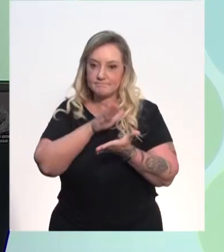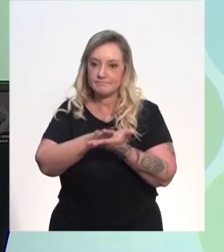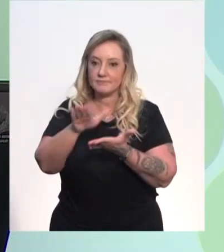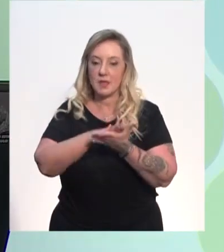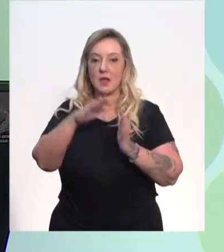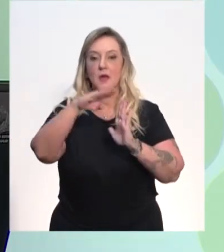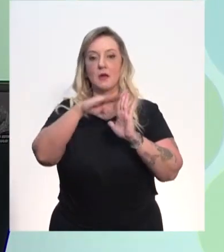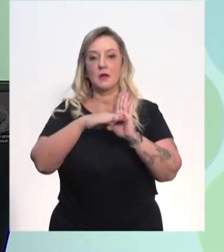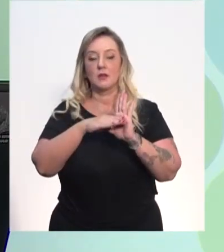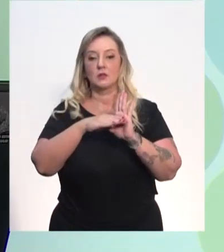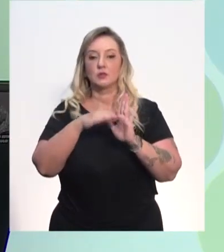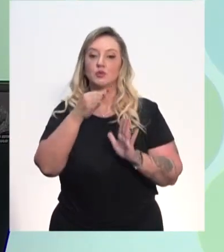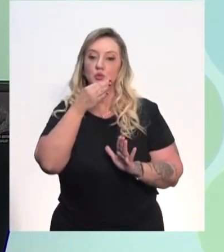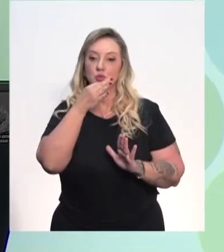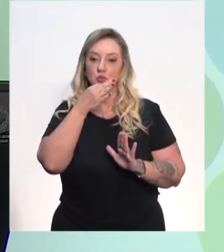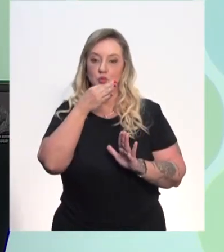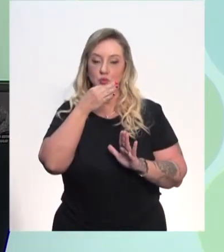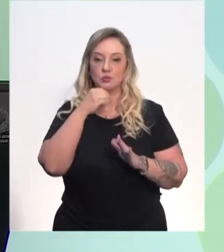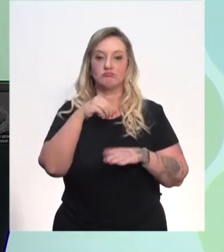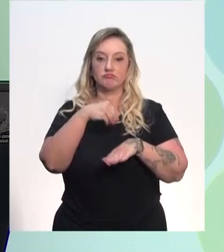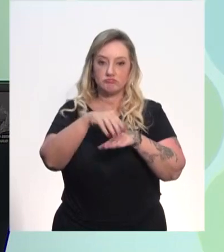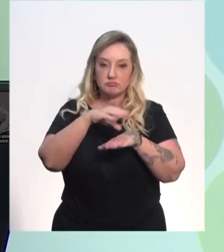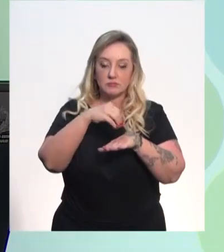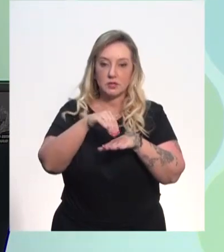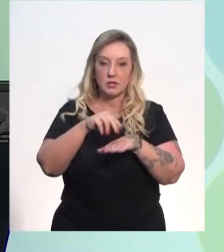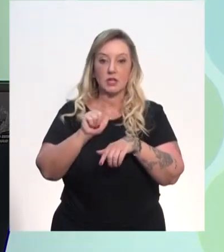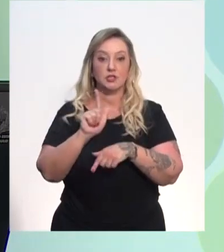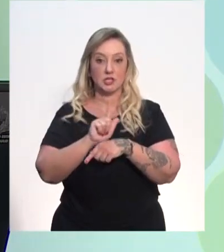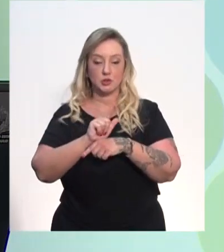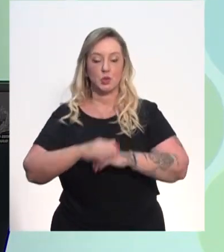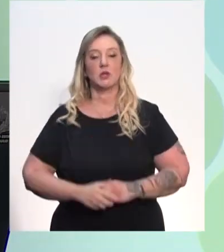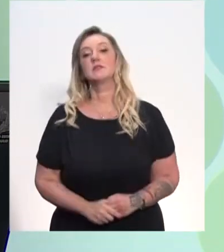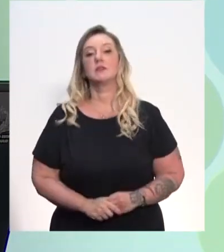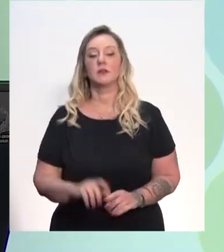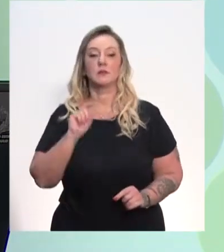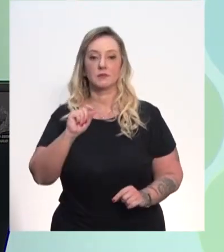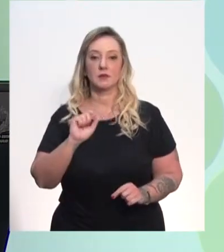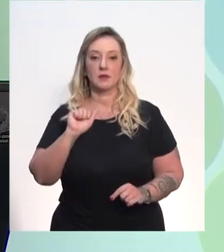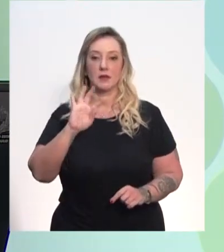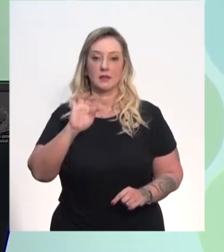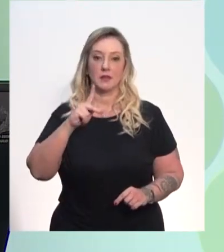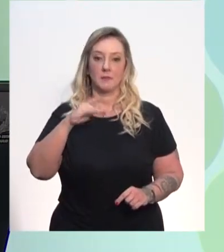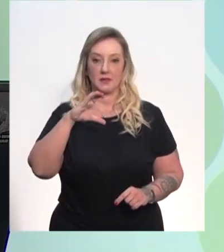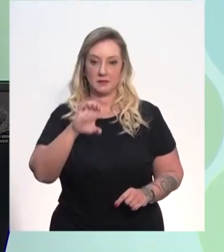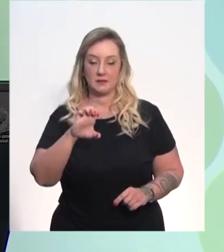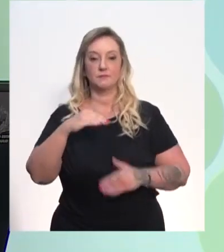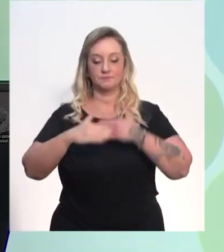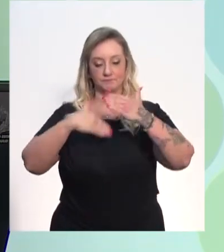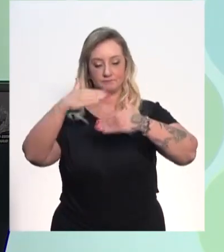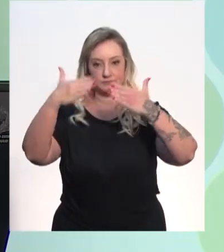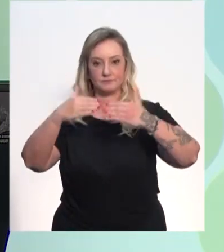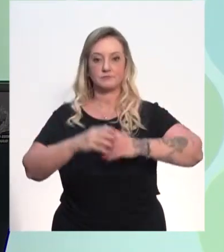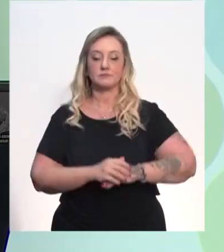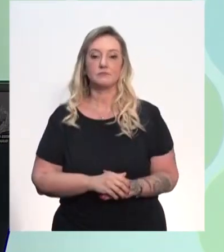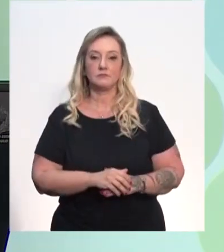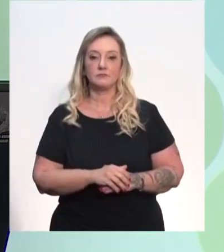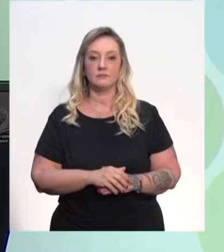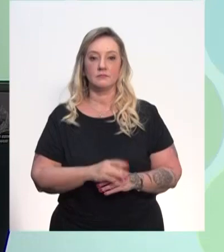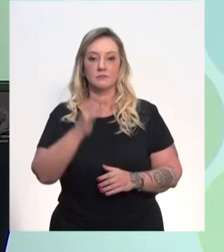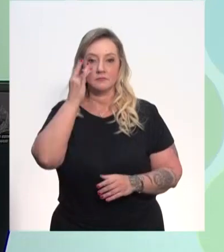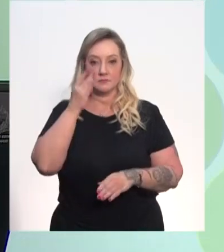estão disponibilizadas no AVEFAP e o documento orientador sobre as atividades escolares não